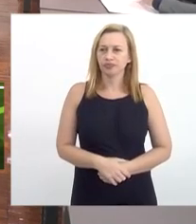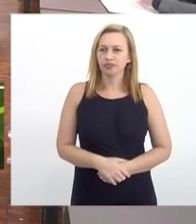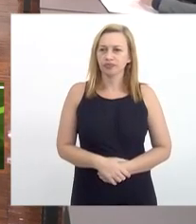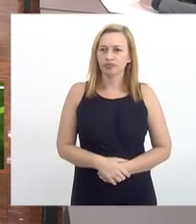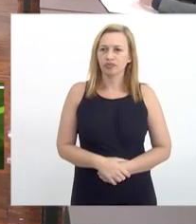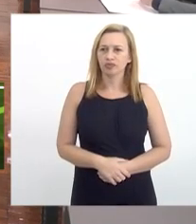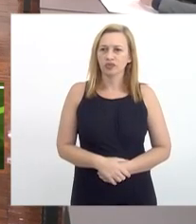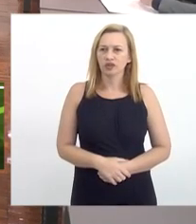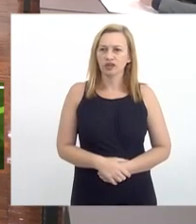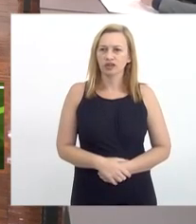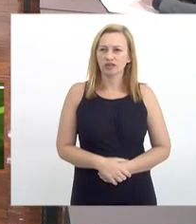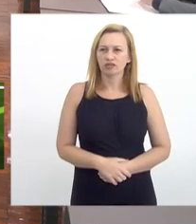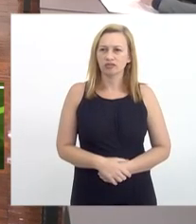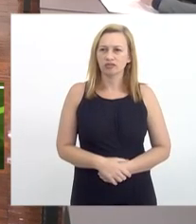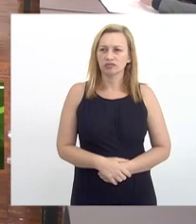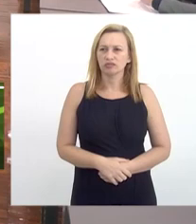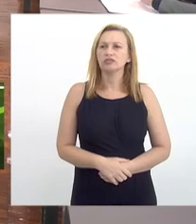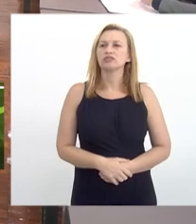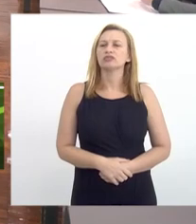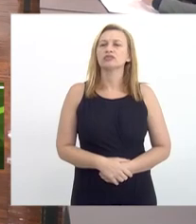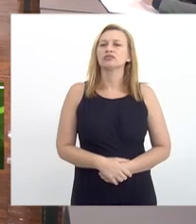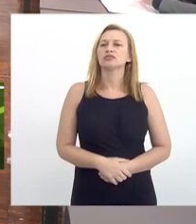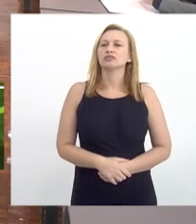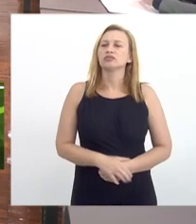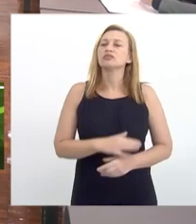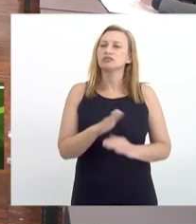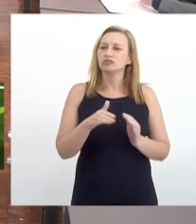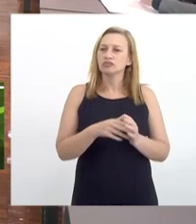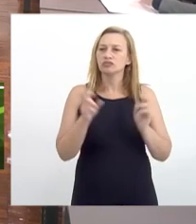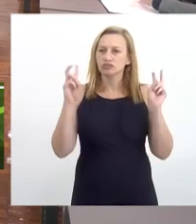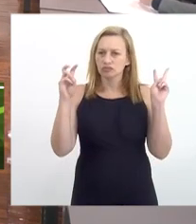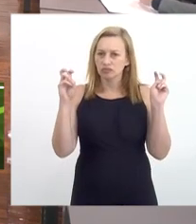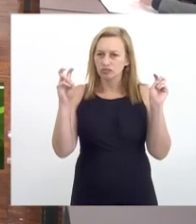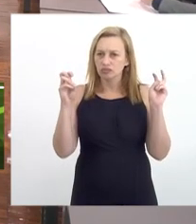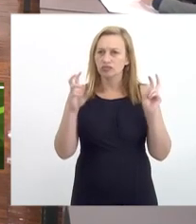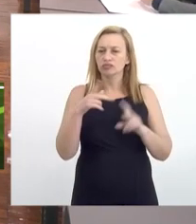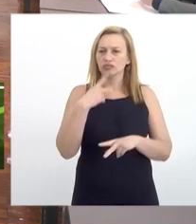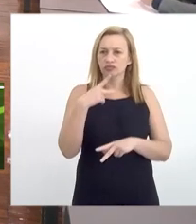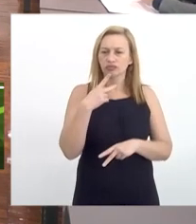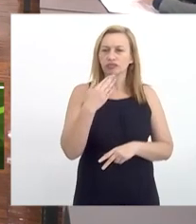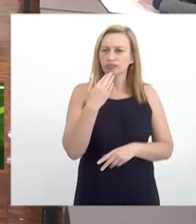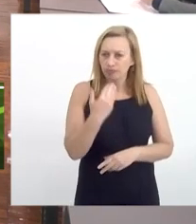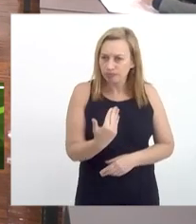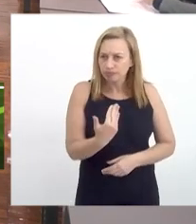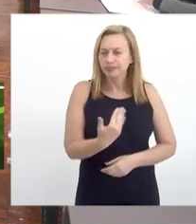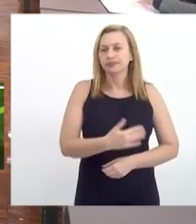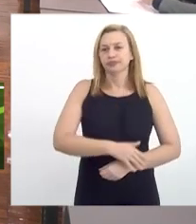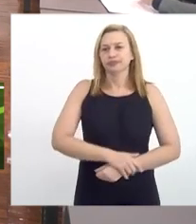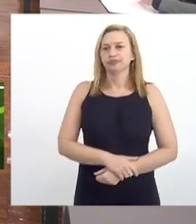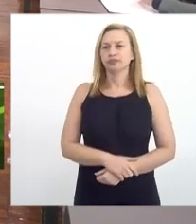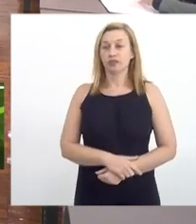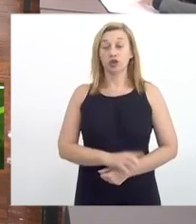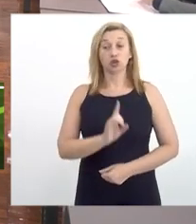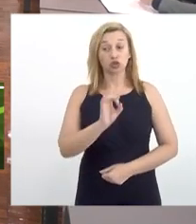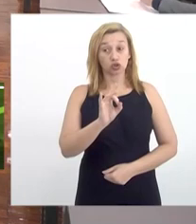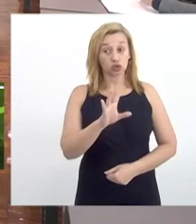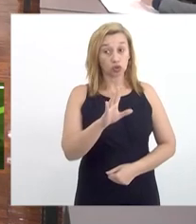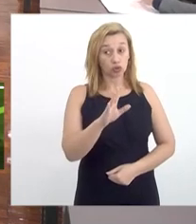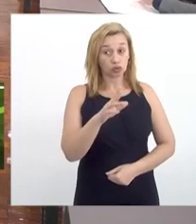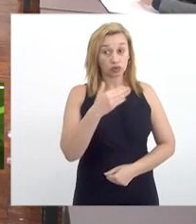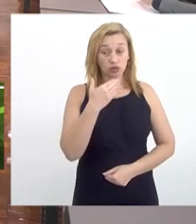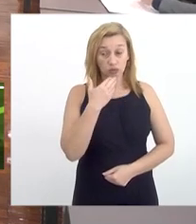vencida essas questões, fazendo uma sugestão, mas só vou fazê-la quando